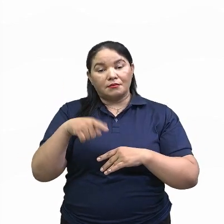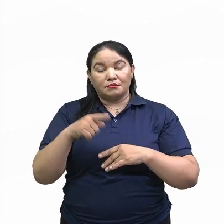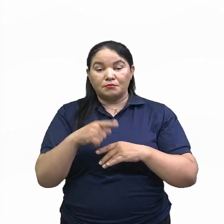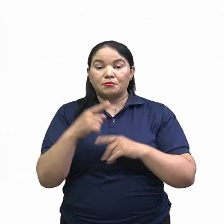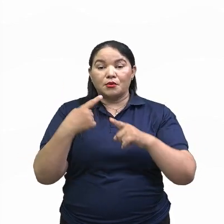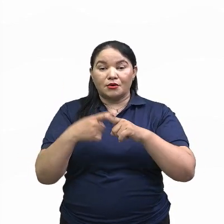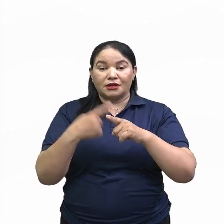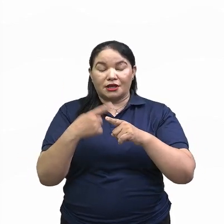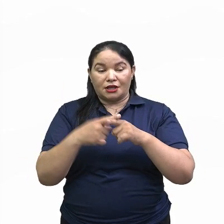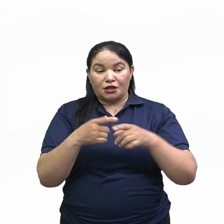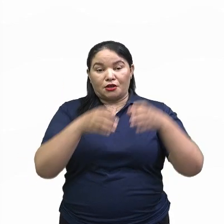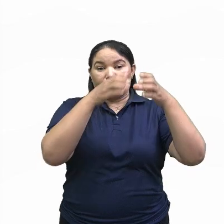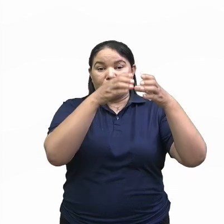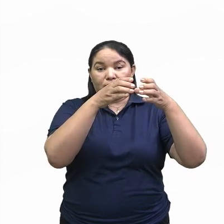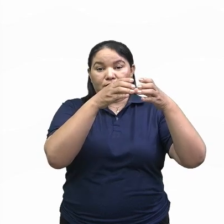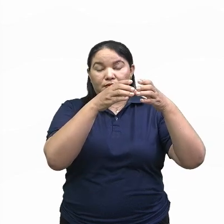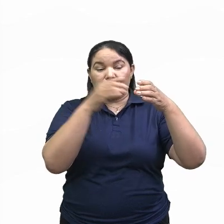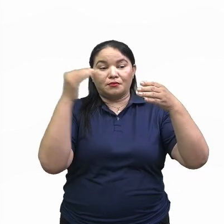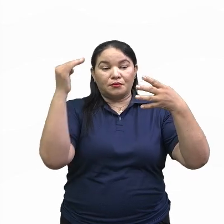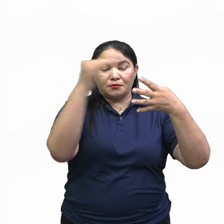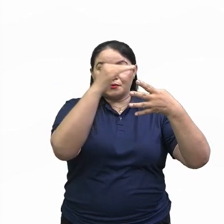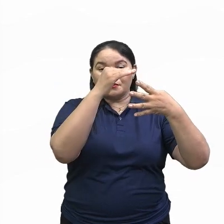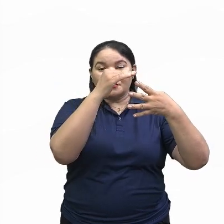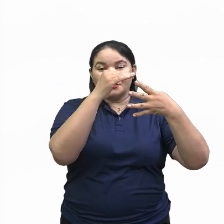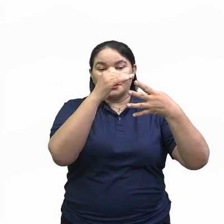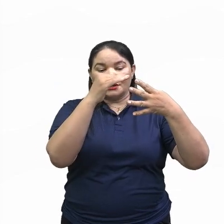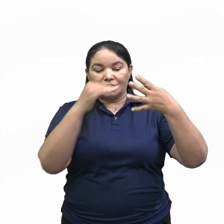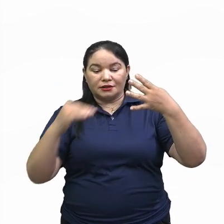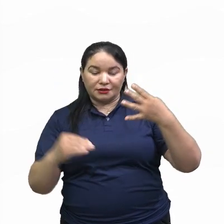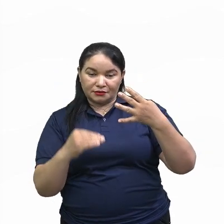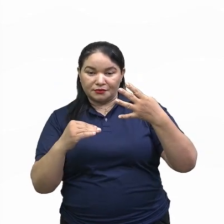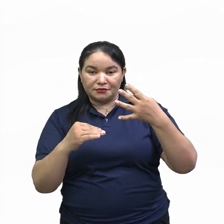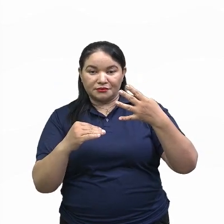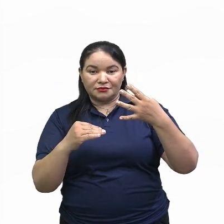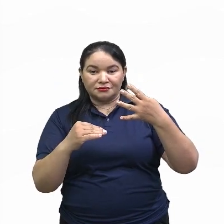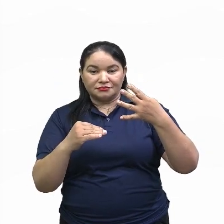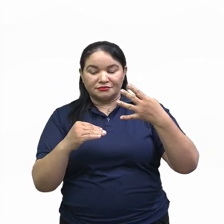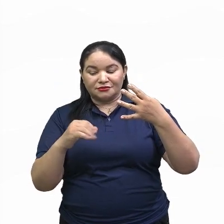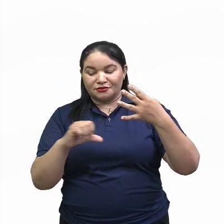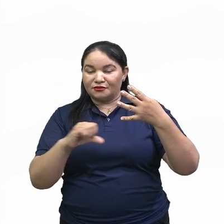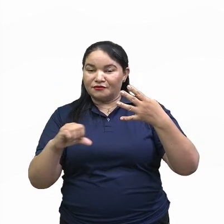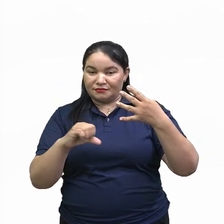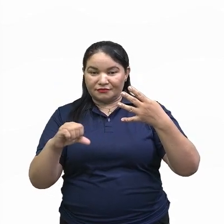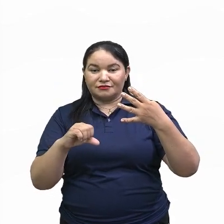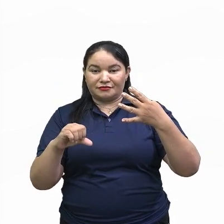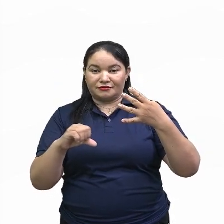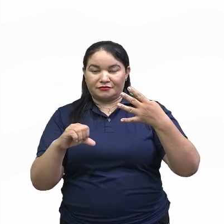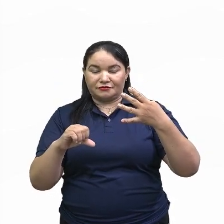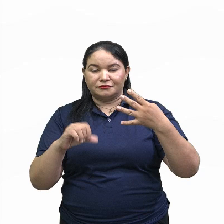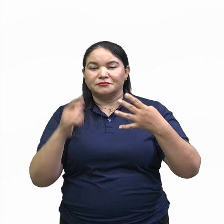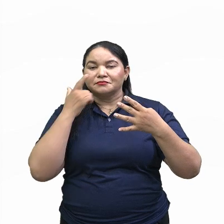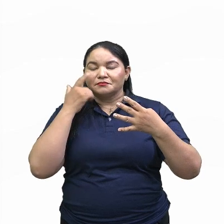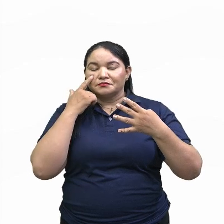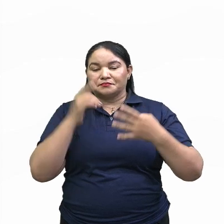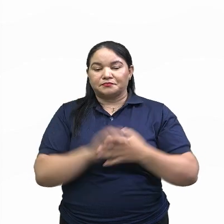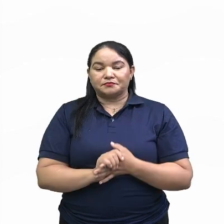o 1%, e quem está na base, os 99%, né? Então, vejam lá. O